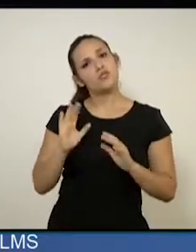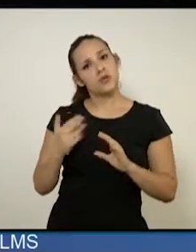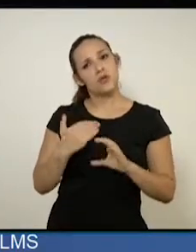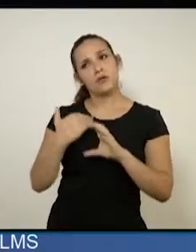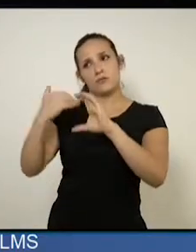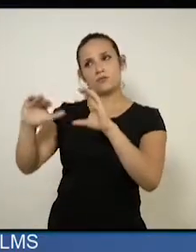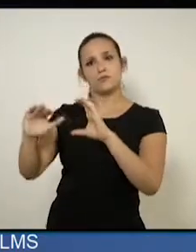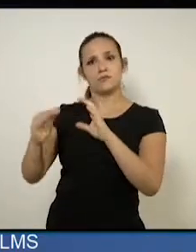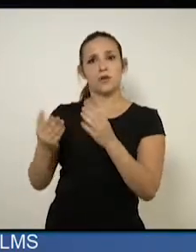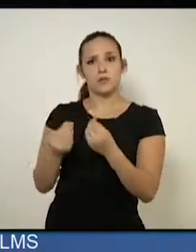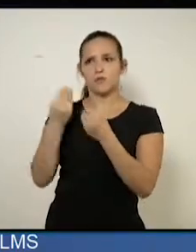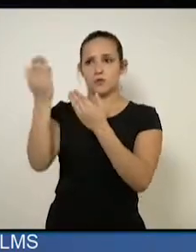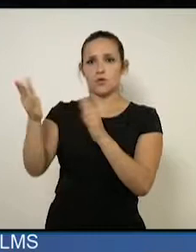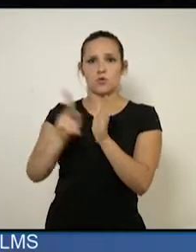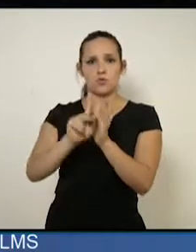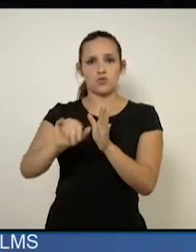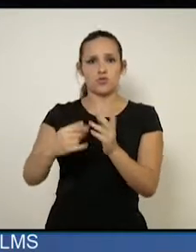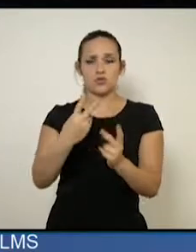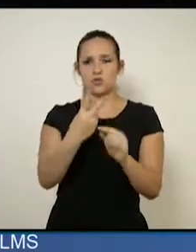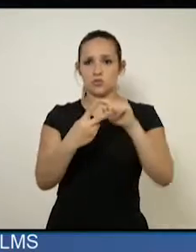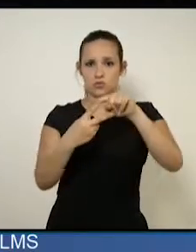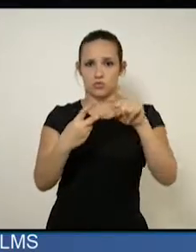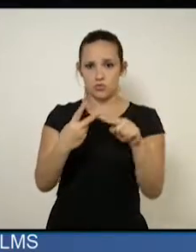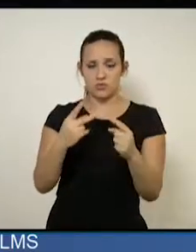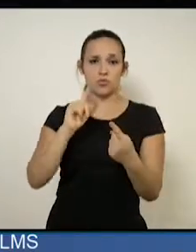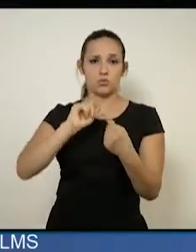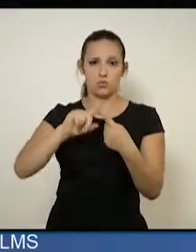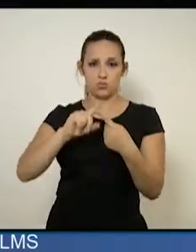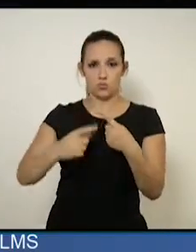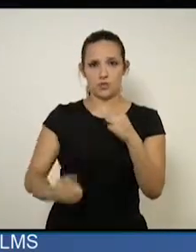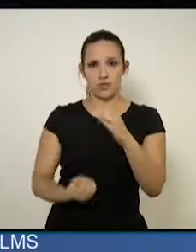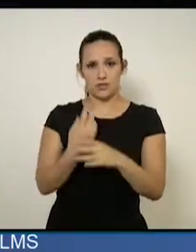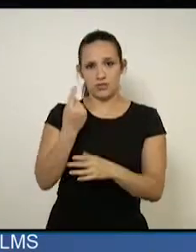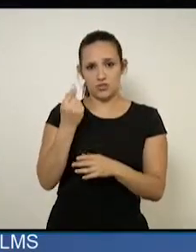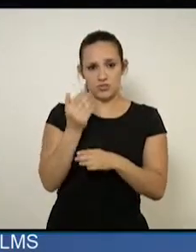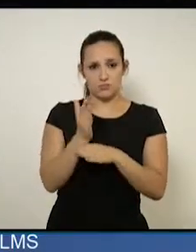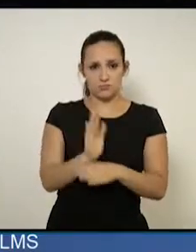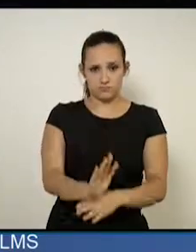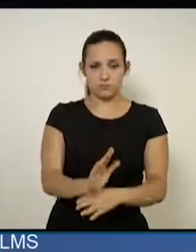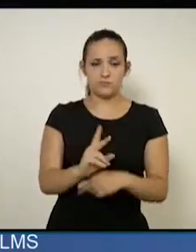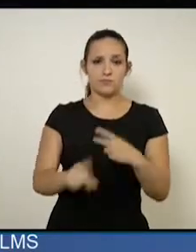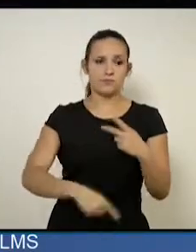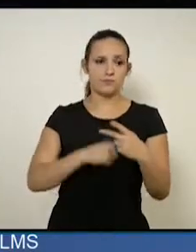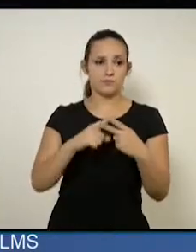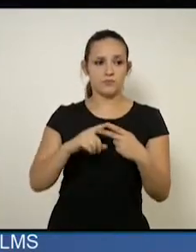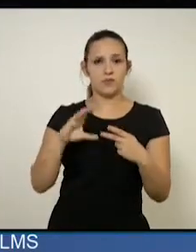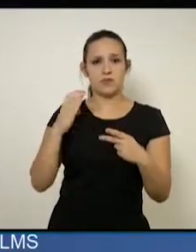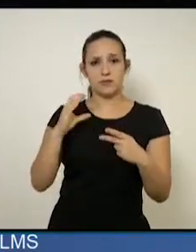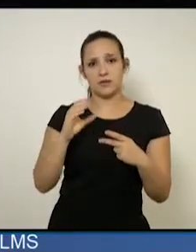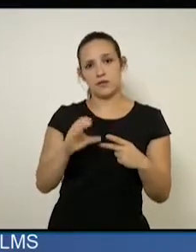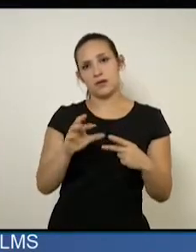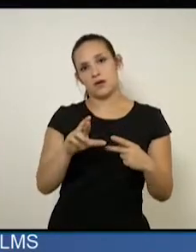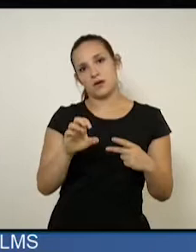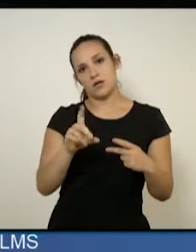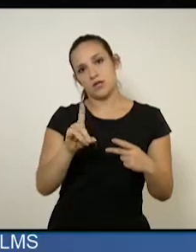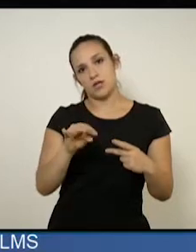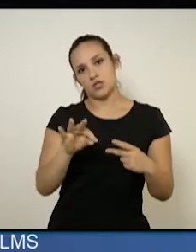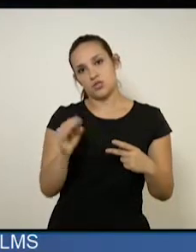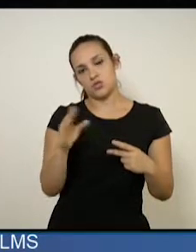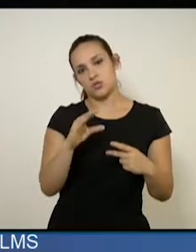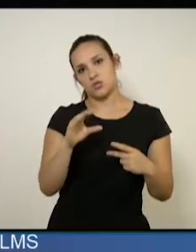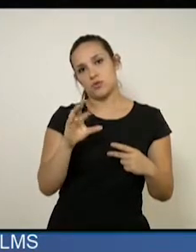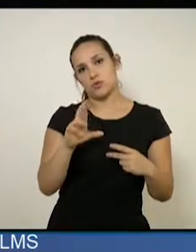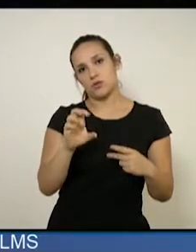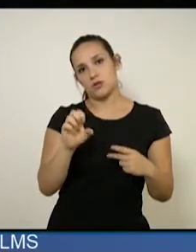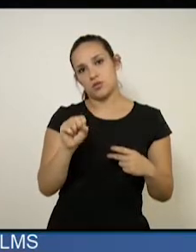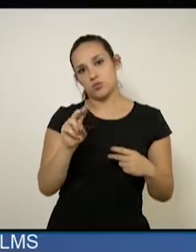2 projetos, um que cria a questão do fundo e outro para ser estudada a questão do crédito presumido em relação ao ICMS.